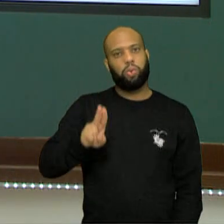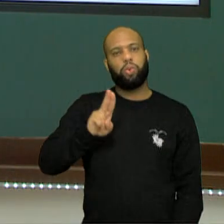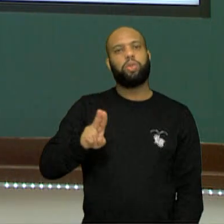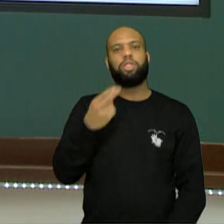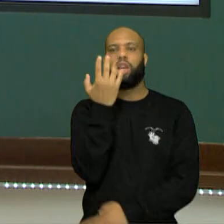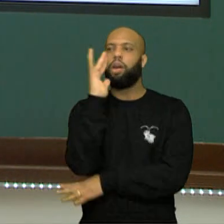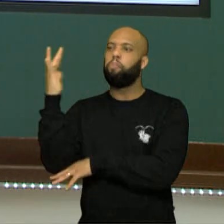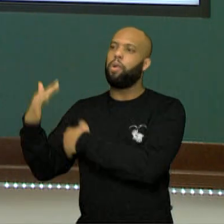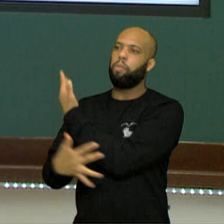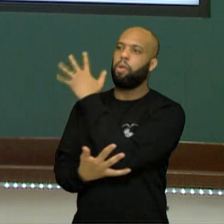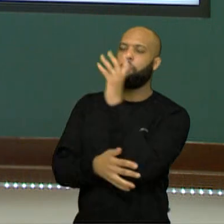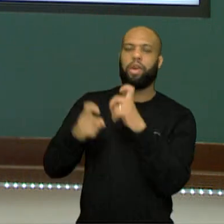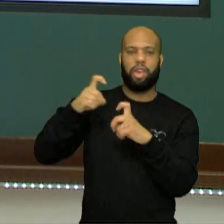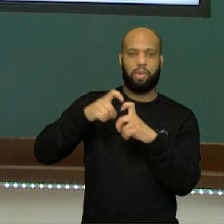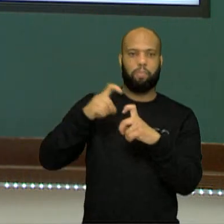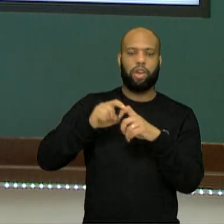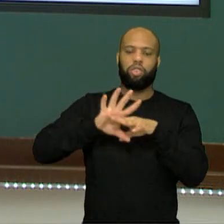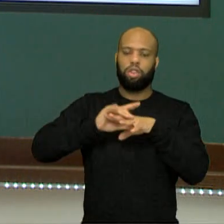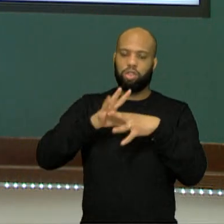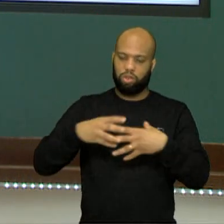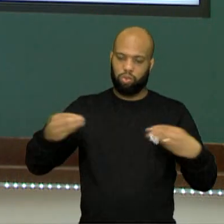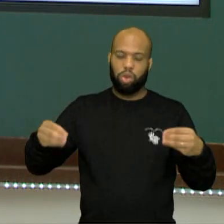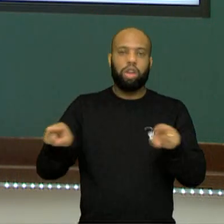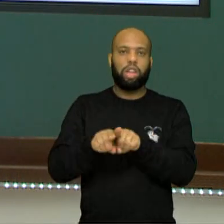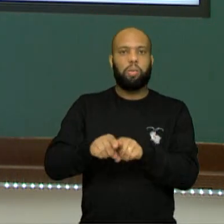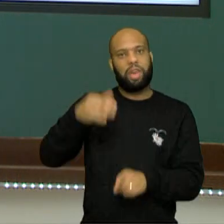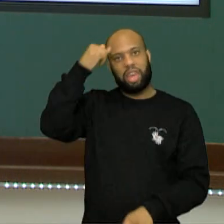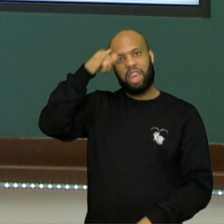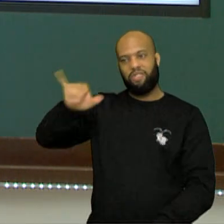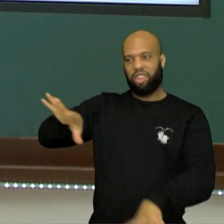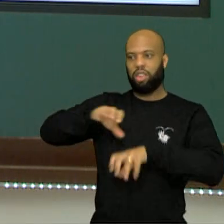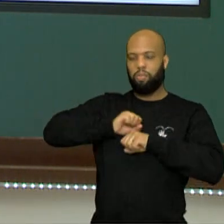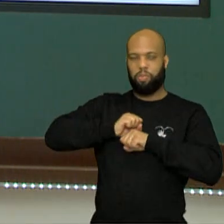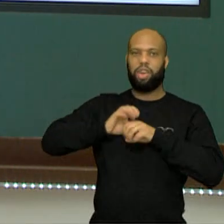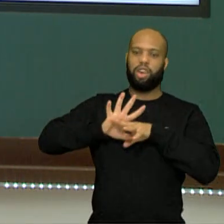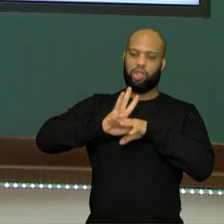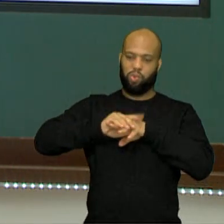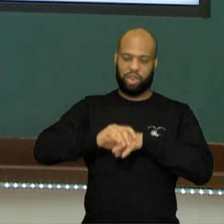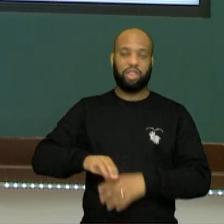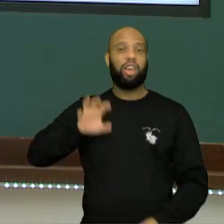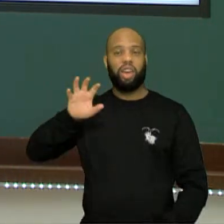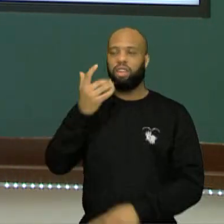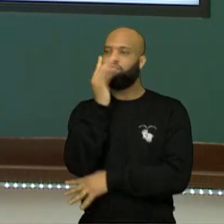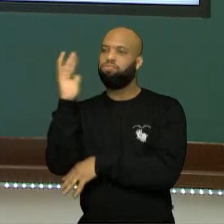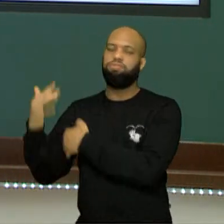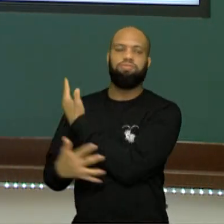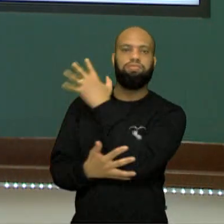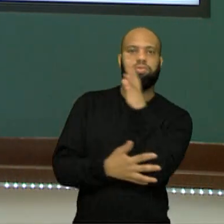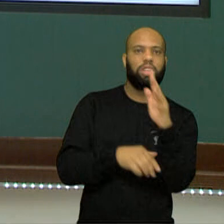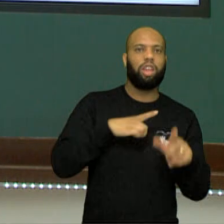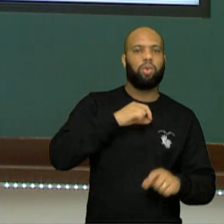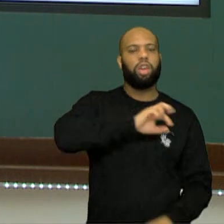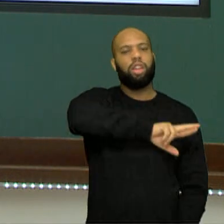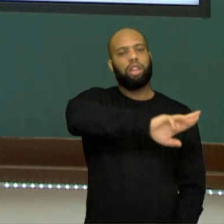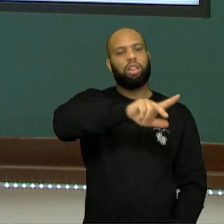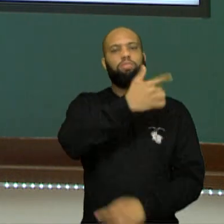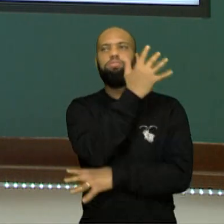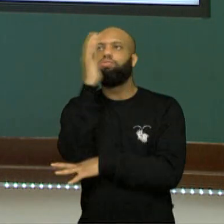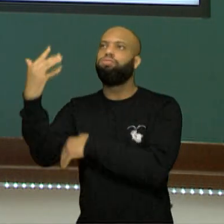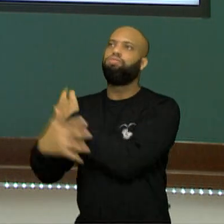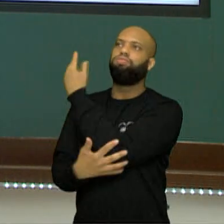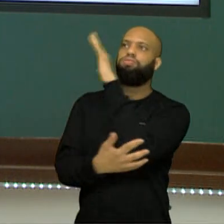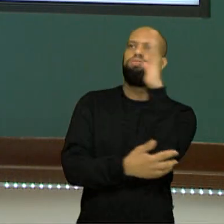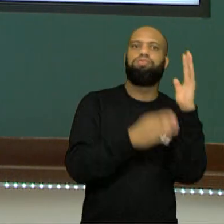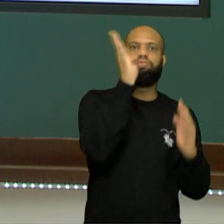plantas medicinais para cura e prevenção de doenças. Plantas essas que vêm da grande biodiversidade que existe